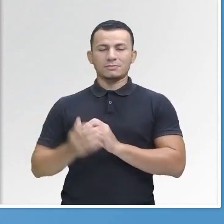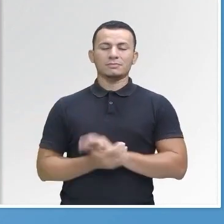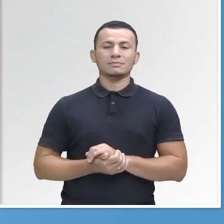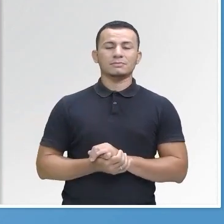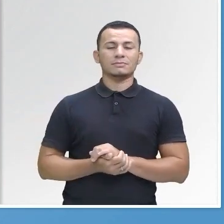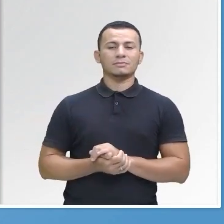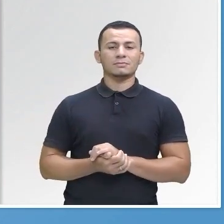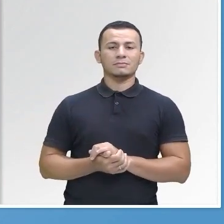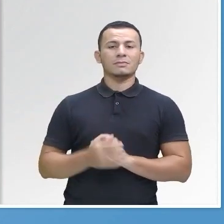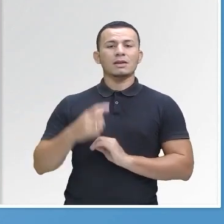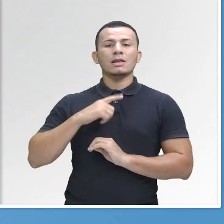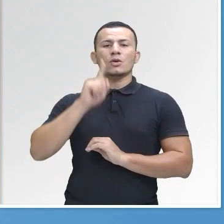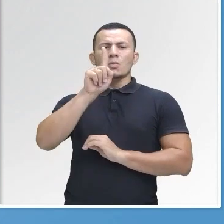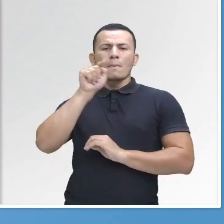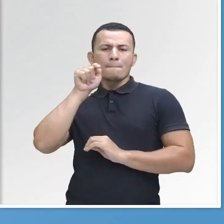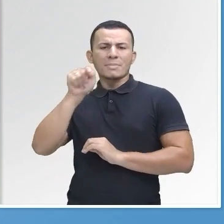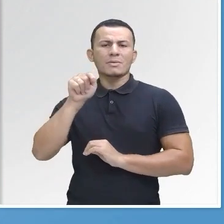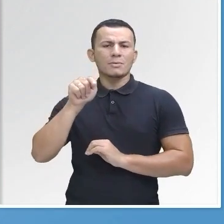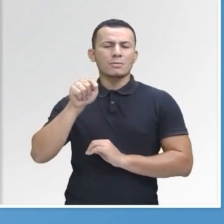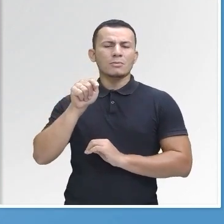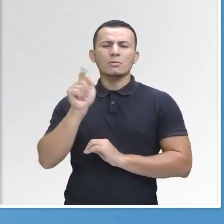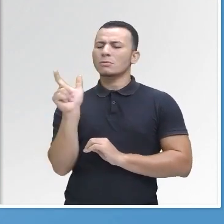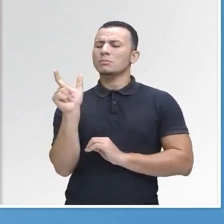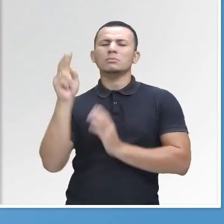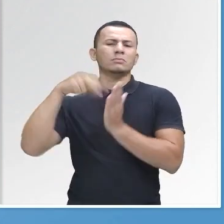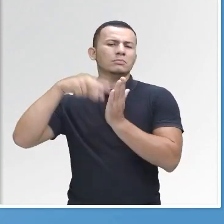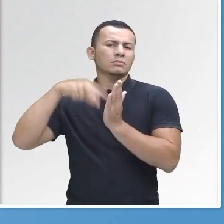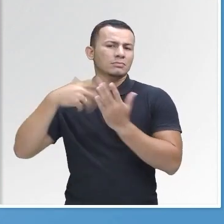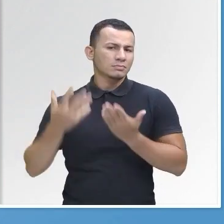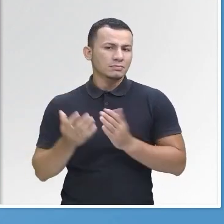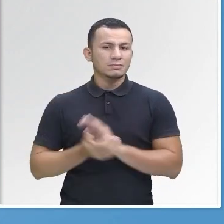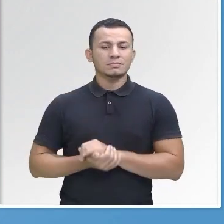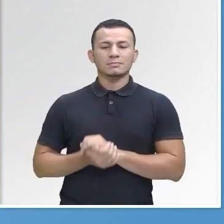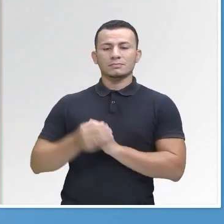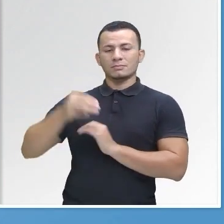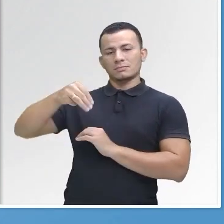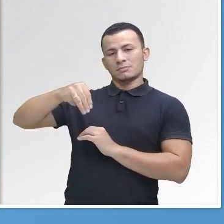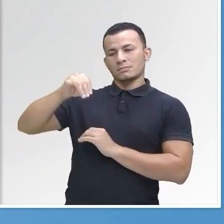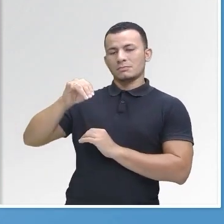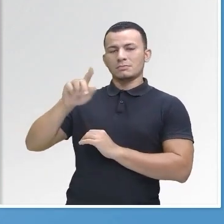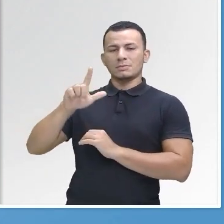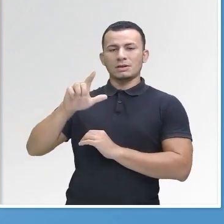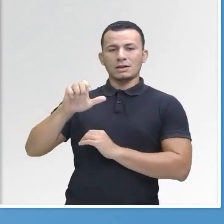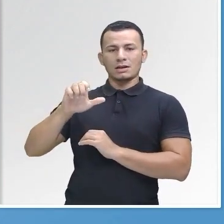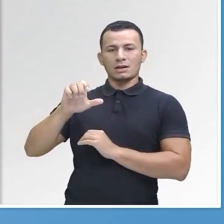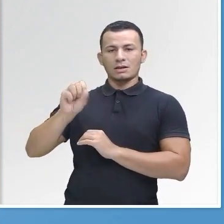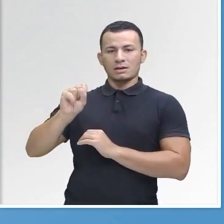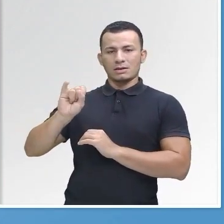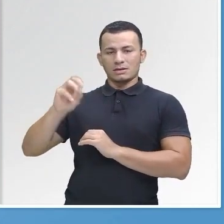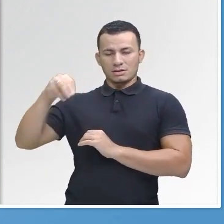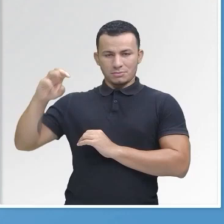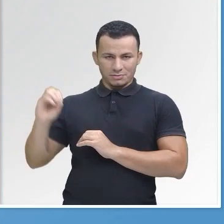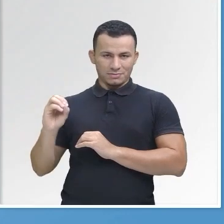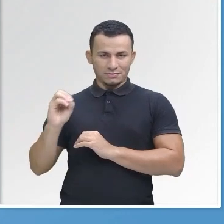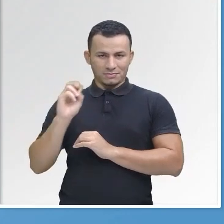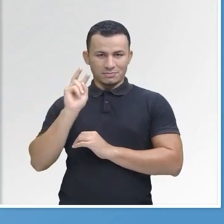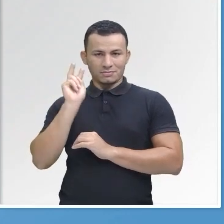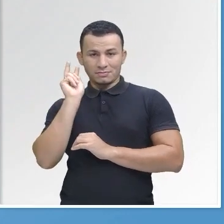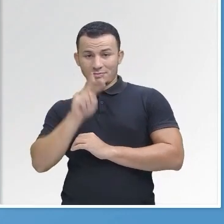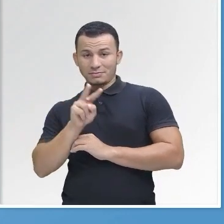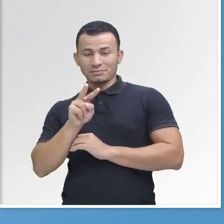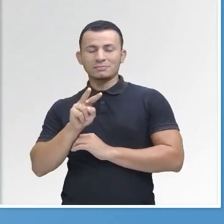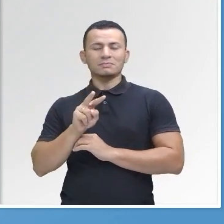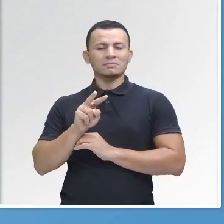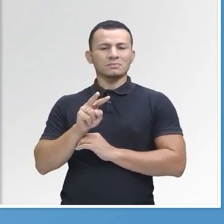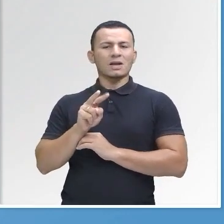Quando eu tenho 1000, como é que eu leio? Milésimo. Tá certo? Poxa,